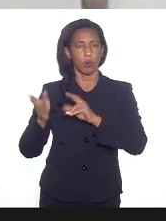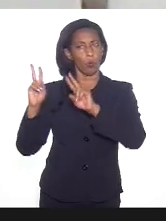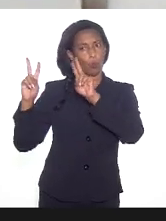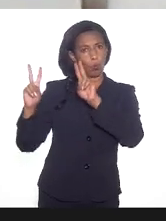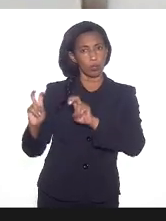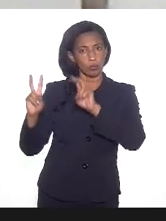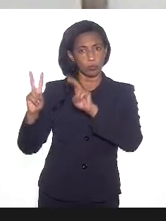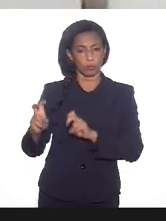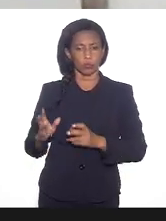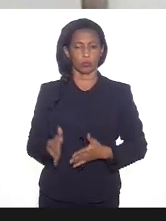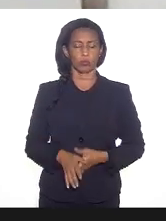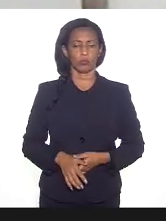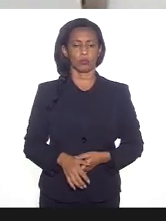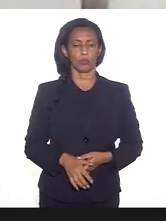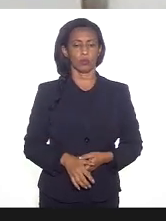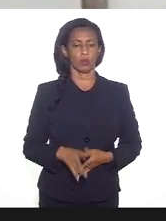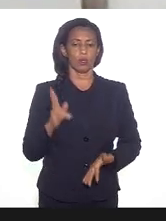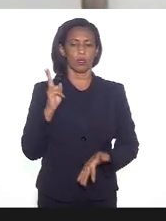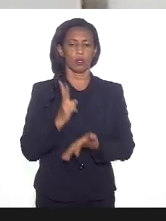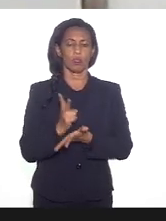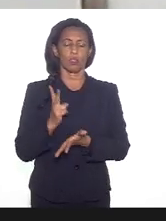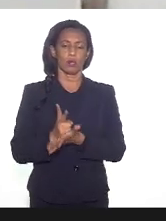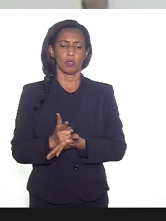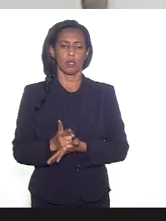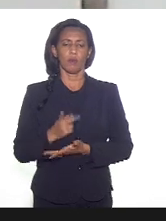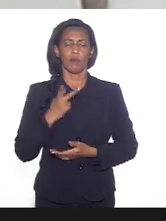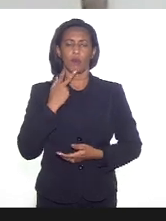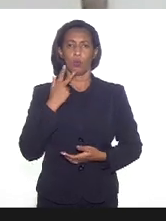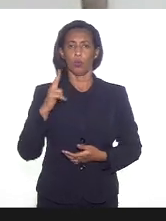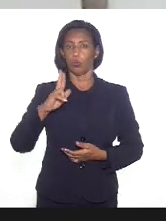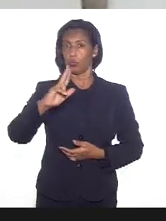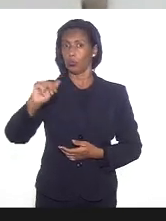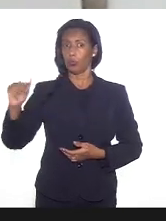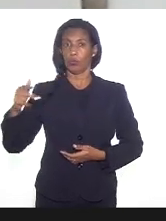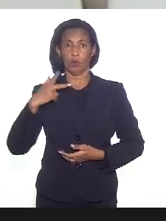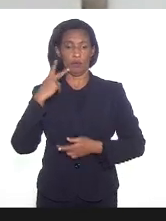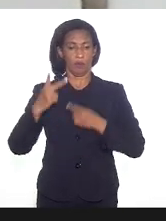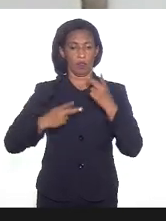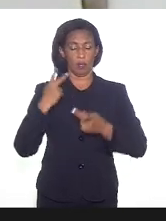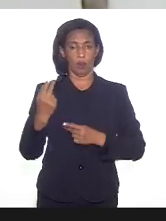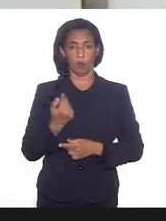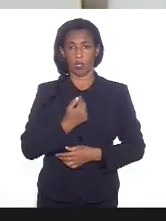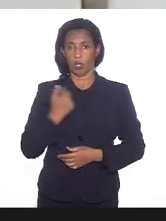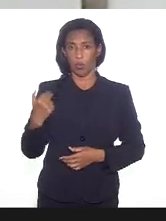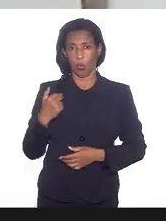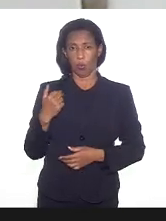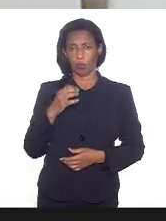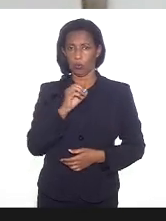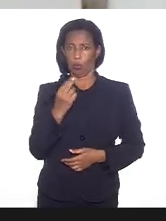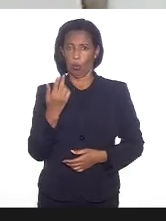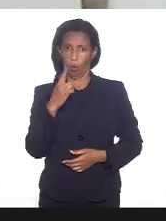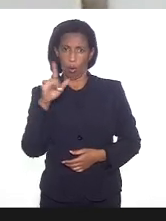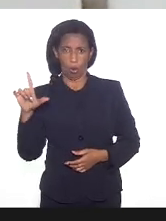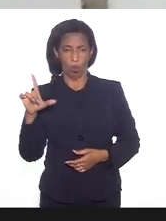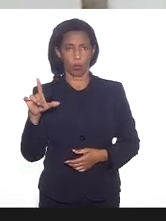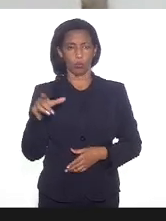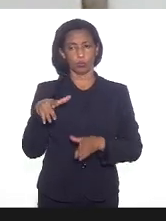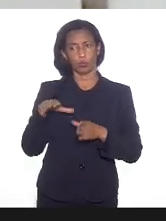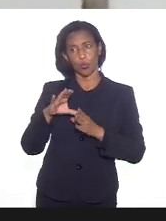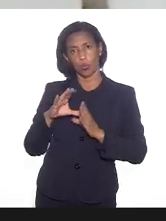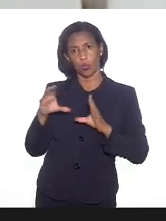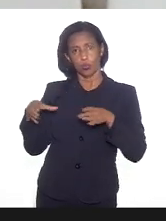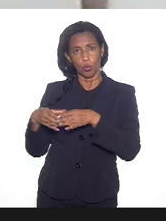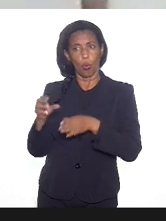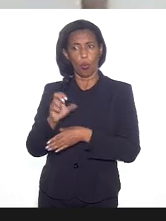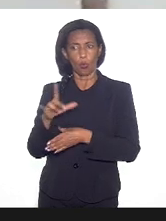assunto. A gente sempre registra que nós nunca falamos em nome dos nossos órgãos, seja em nome dos conselheiros do